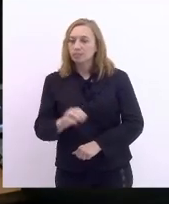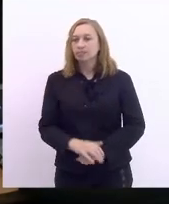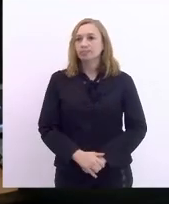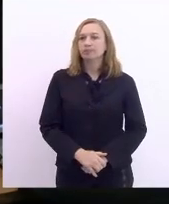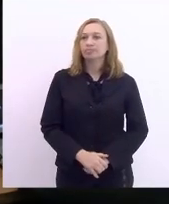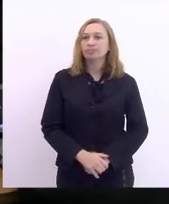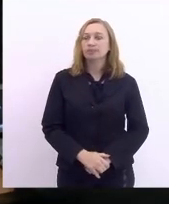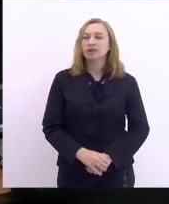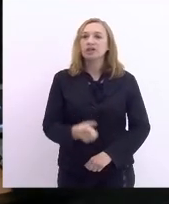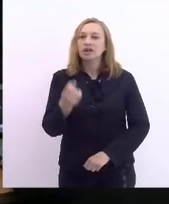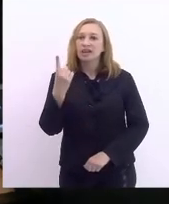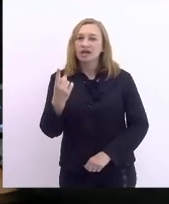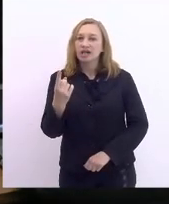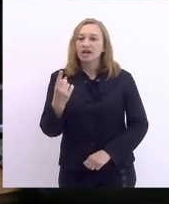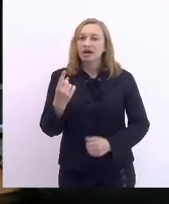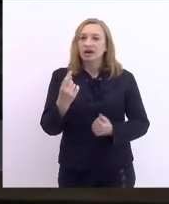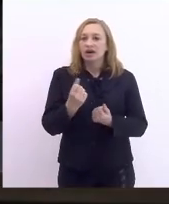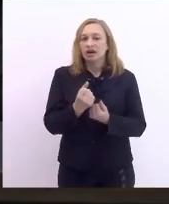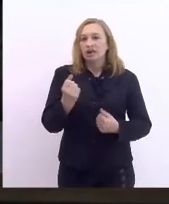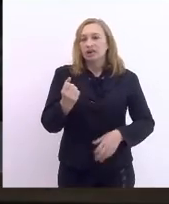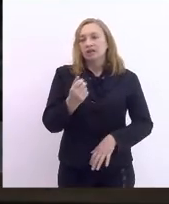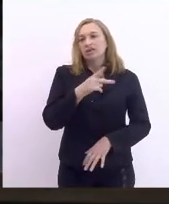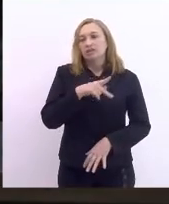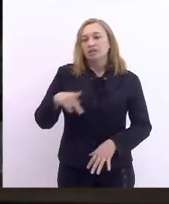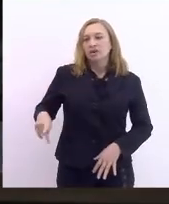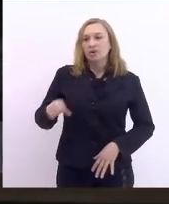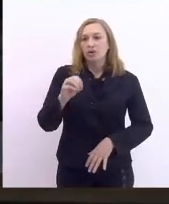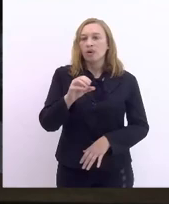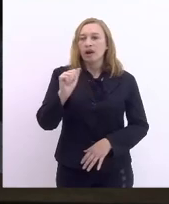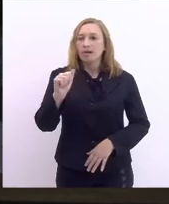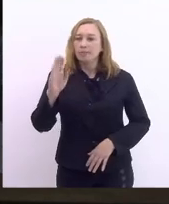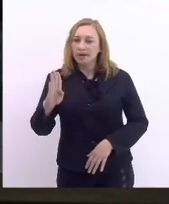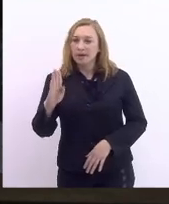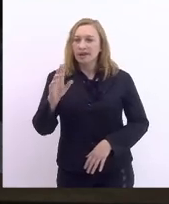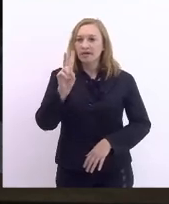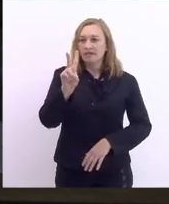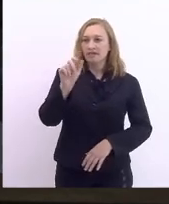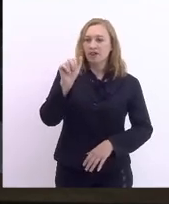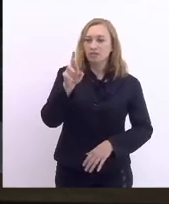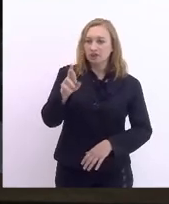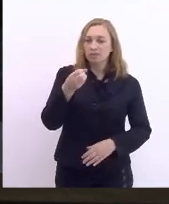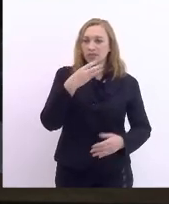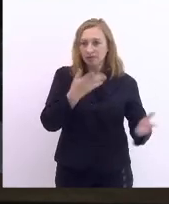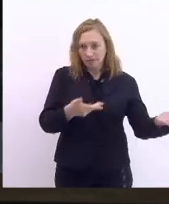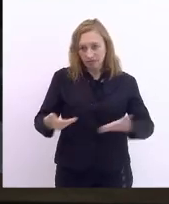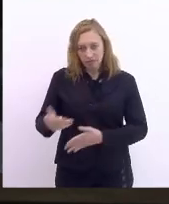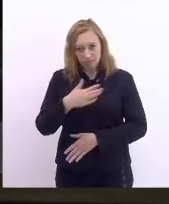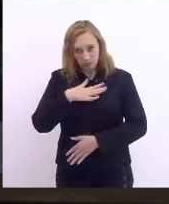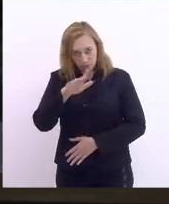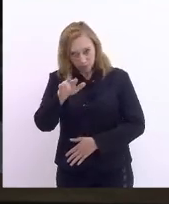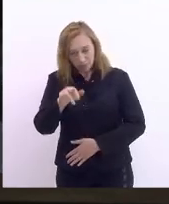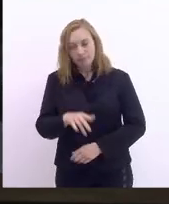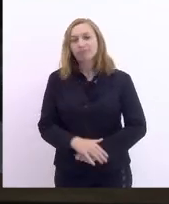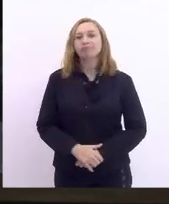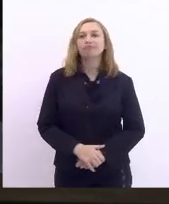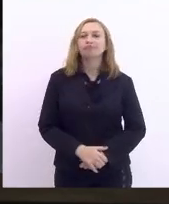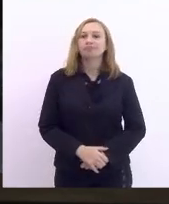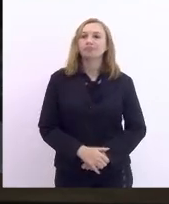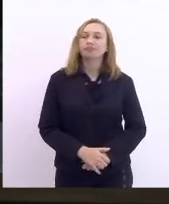e o nosso ex-presidente da OAB deputado federal wadih damus seja bem-vindo meu irmão